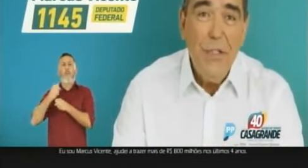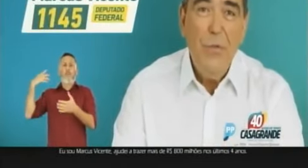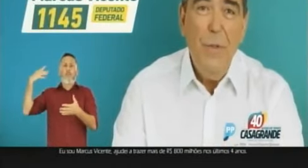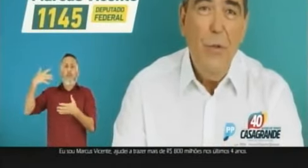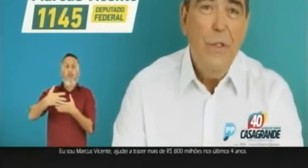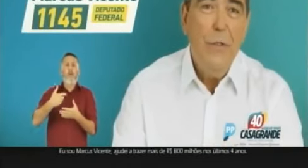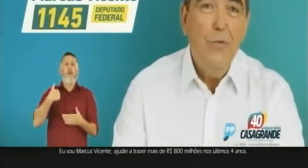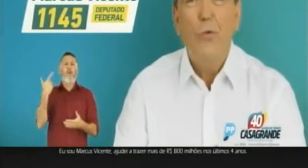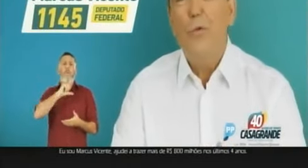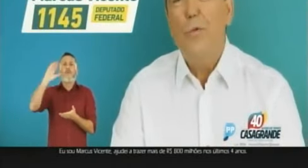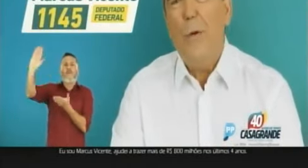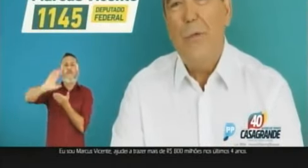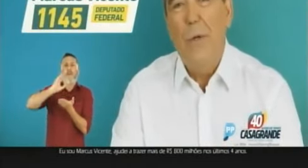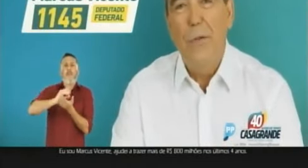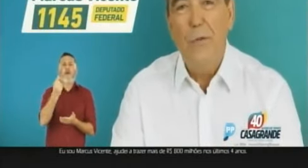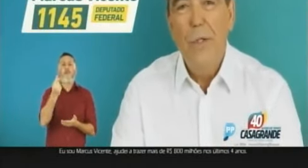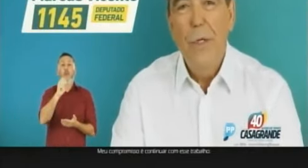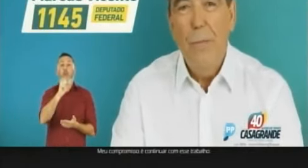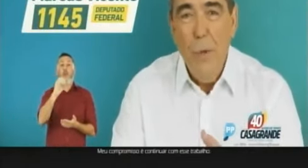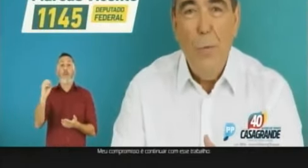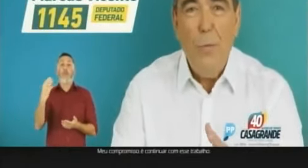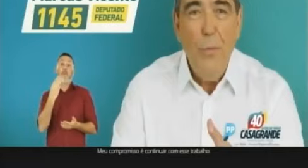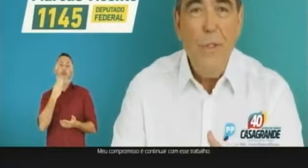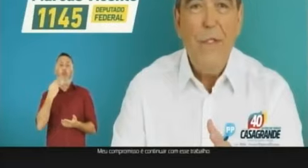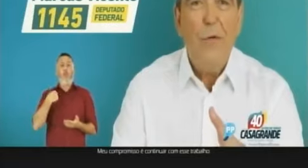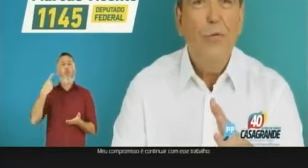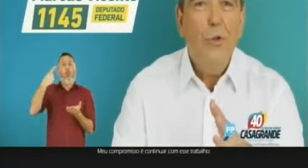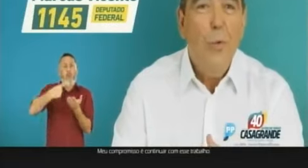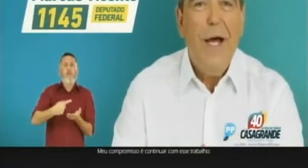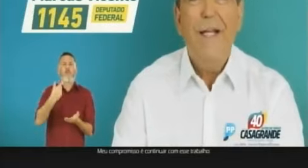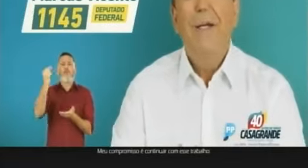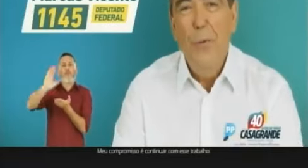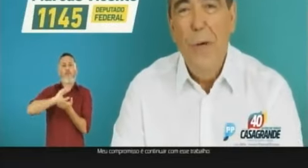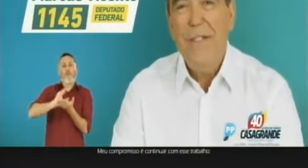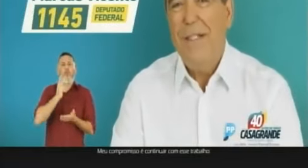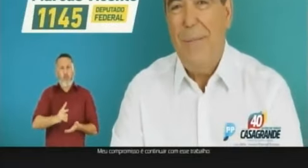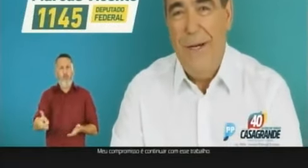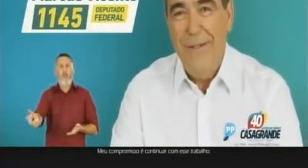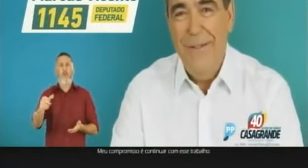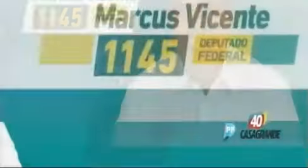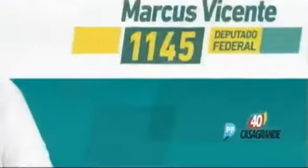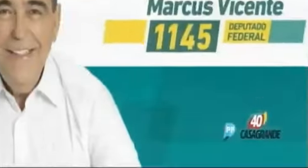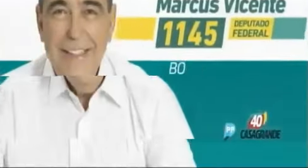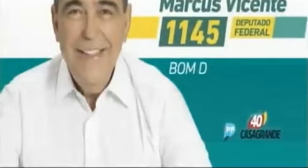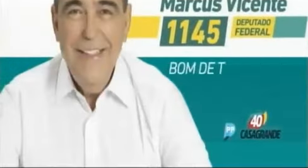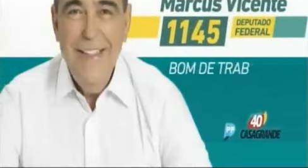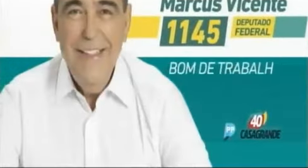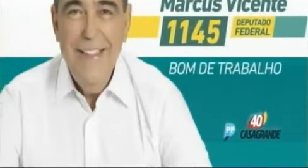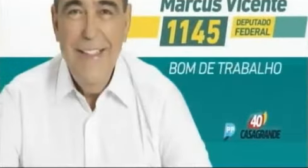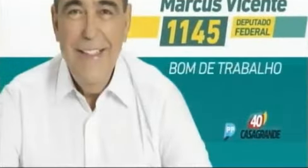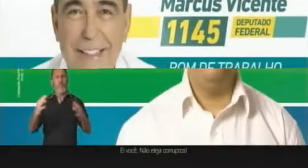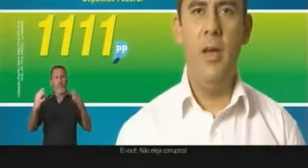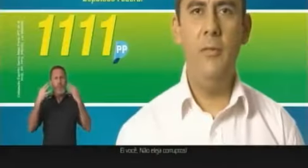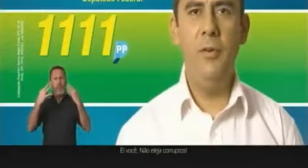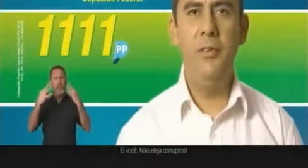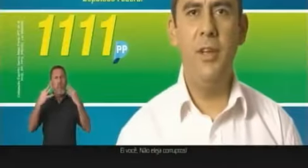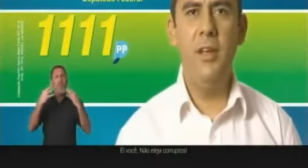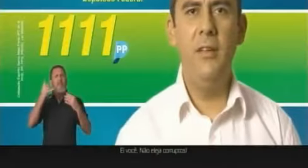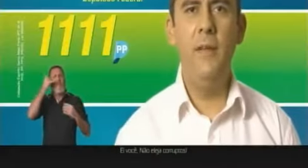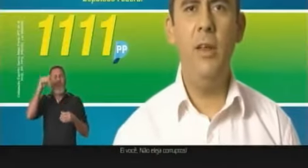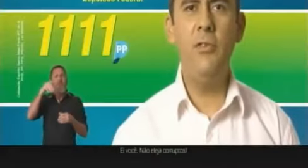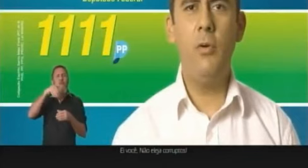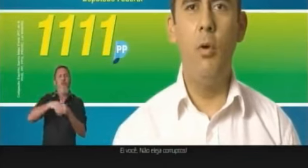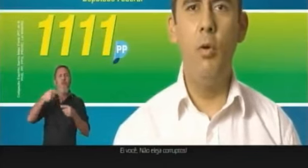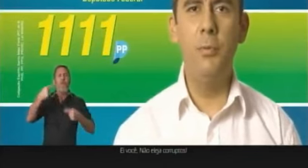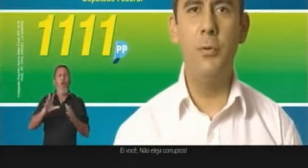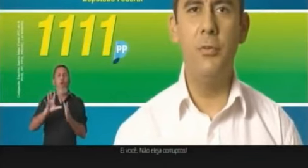800 milhões nos últimos 4 anos. Meu compromisso é continuar com esse trabalho. 1145. E você, não